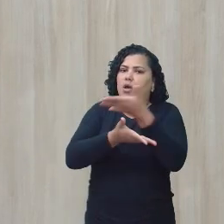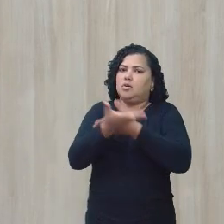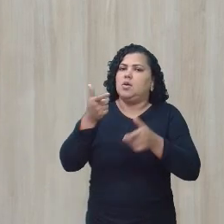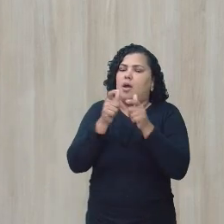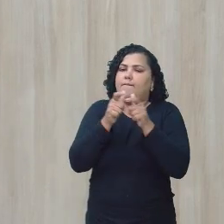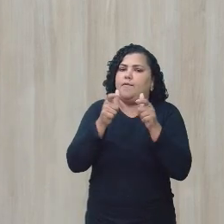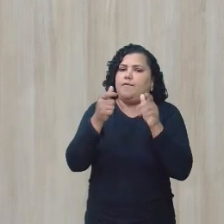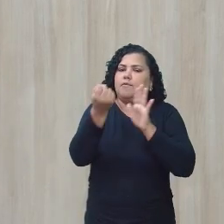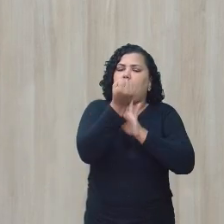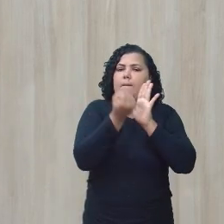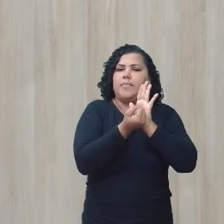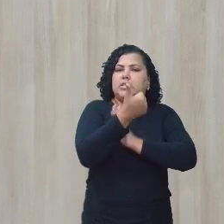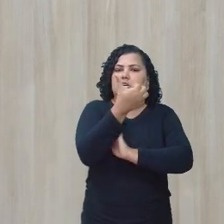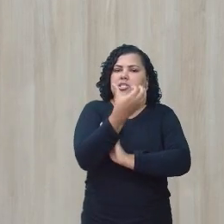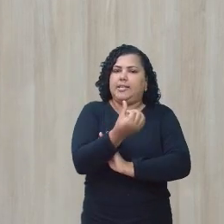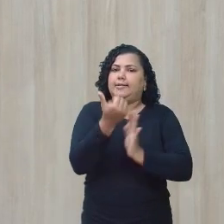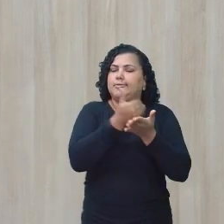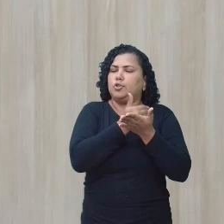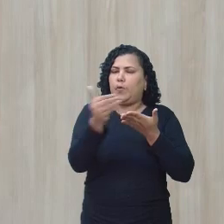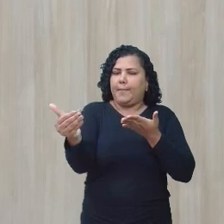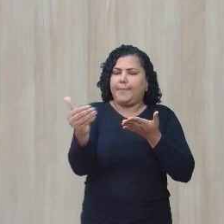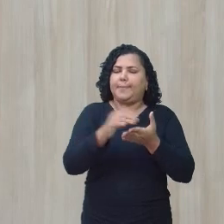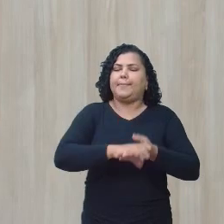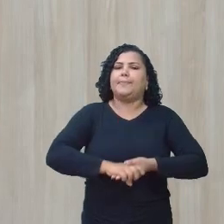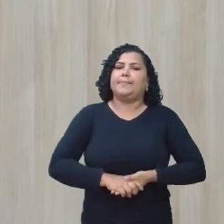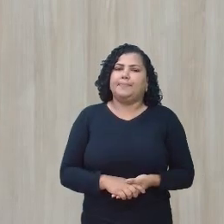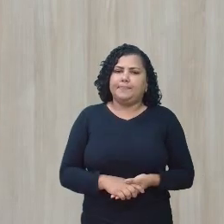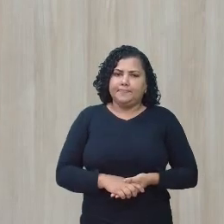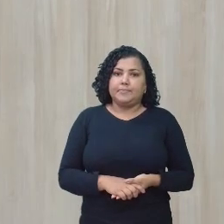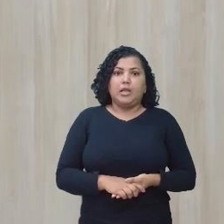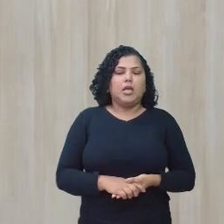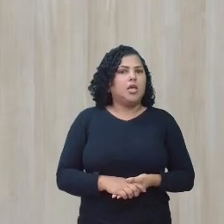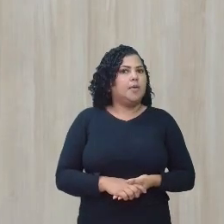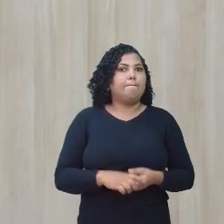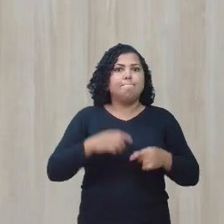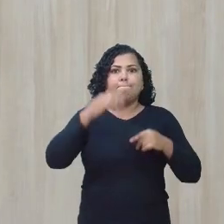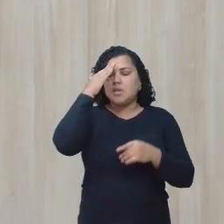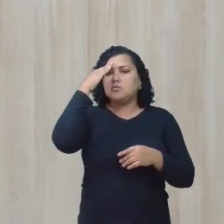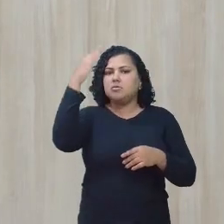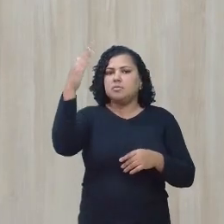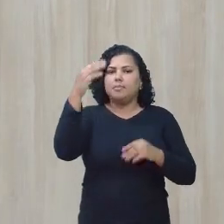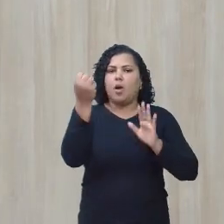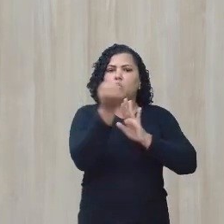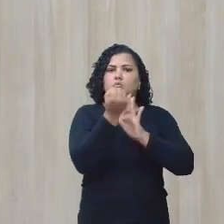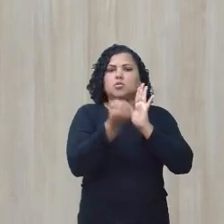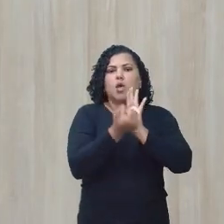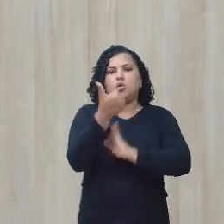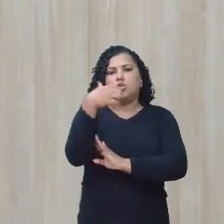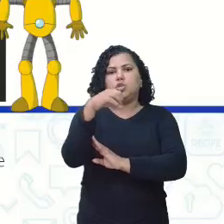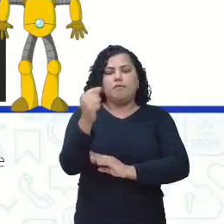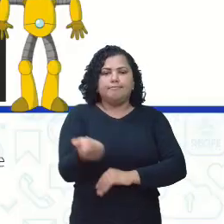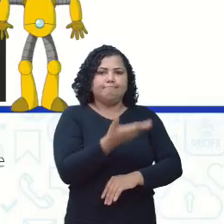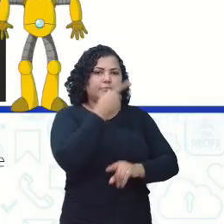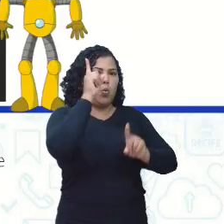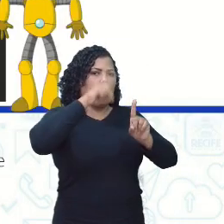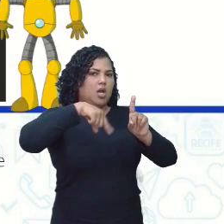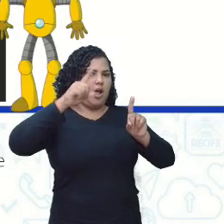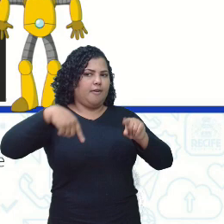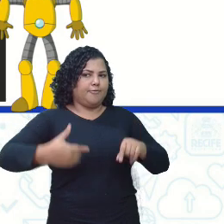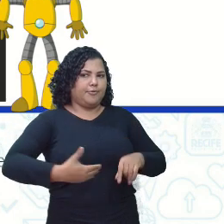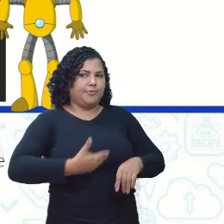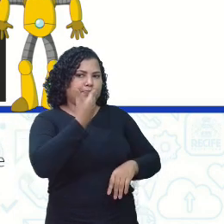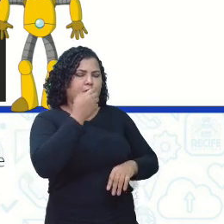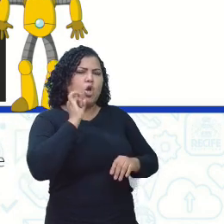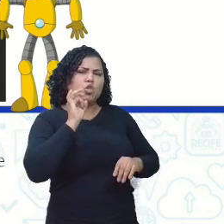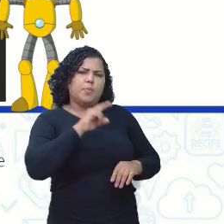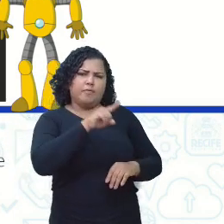século XVI, e vai ganhar um vulto muito grande no século XIX, como nós vamos ver aqui, nós podemos ver já nesse gráfico. Então, só